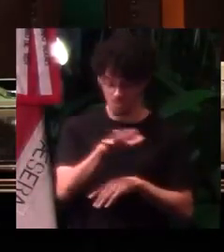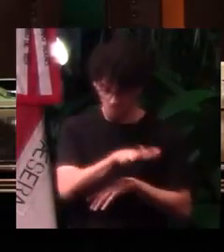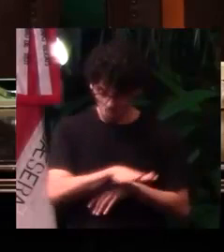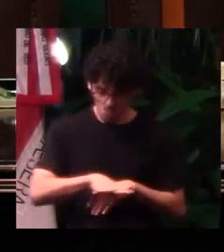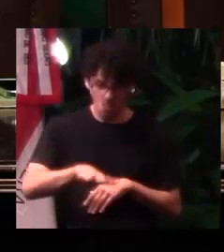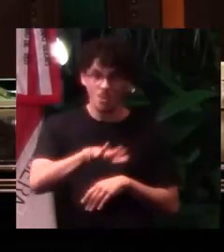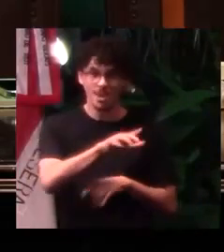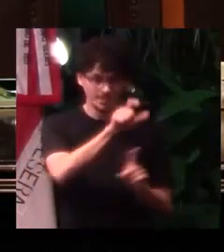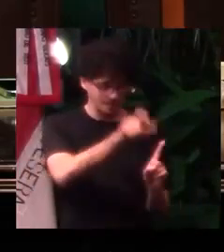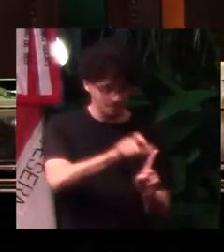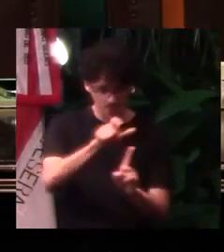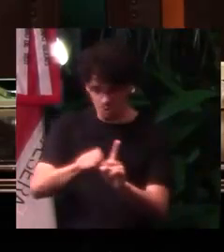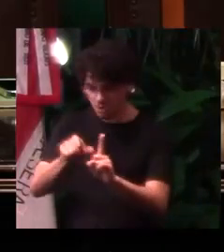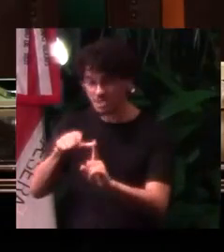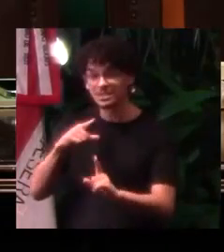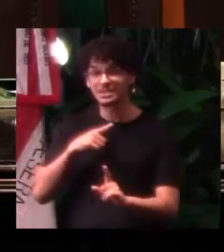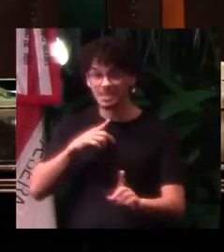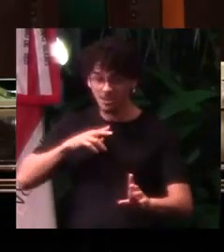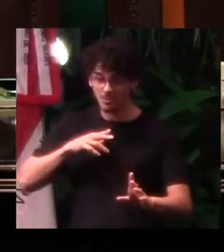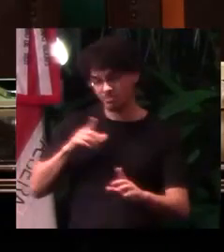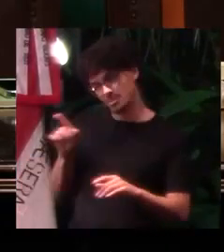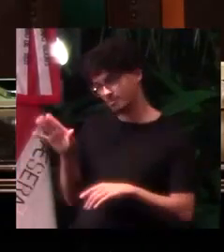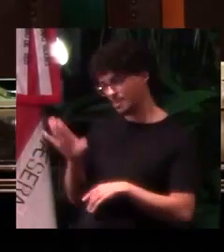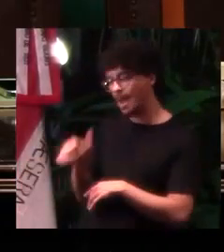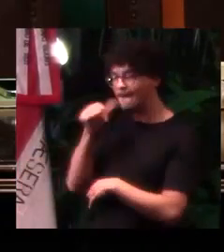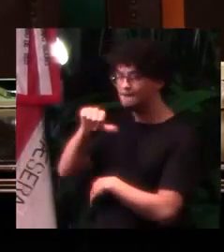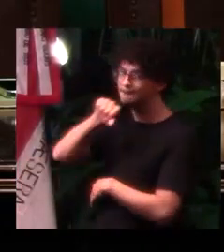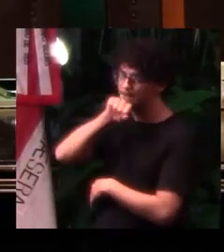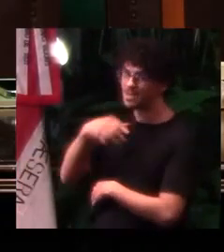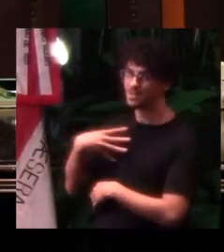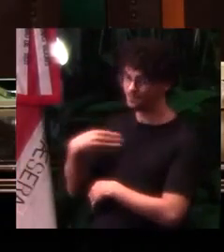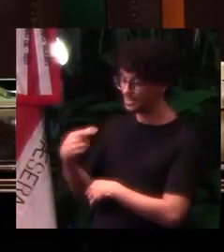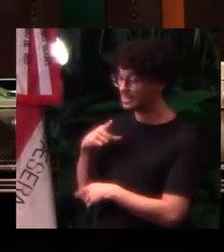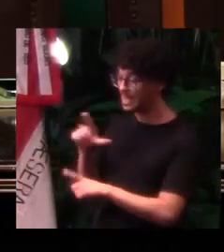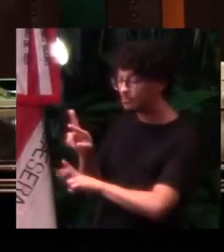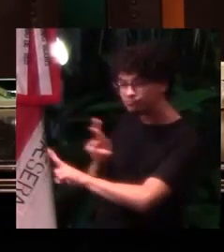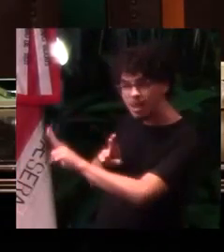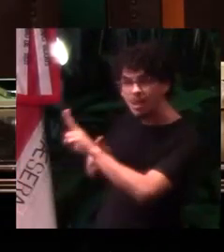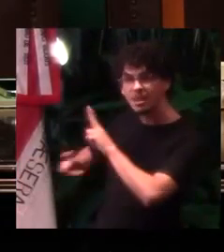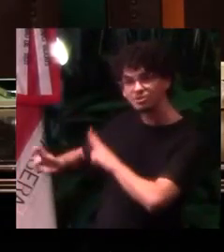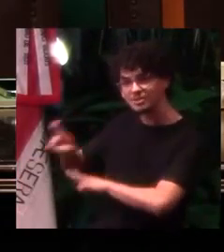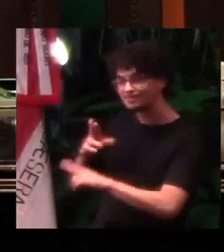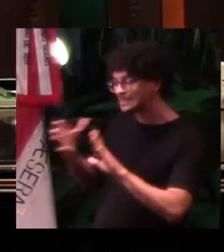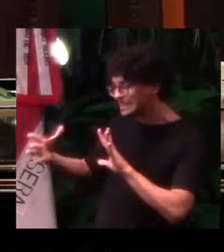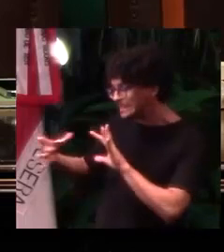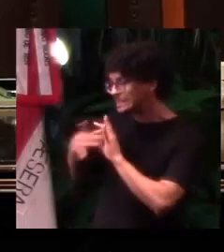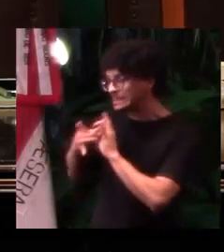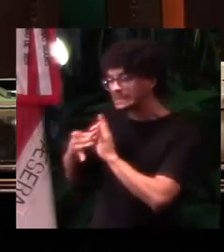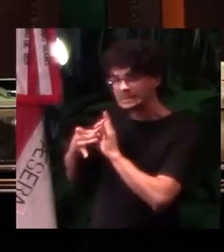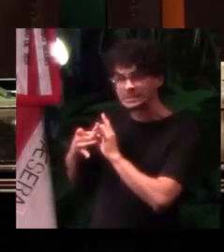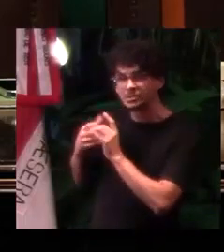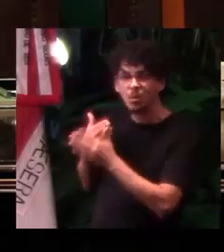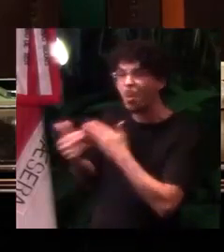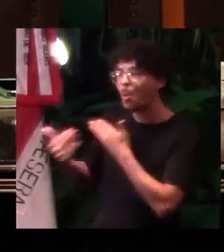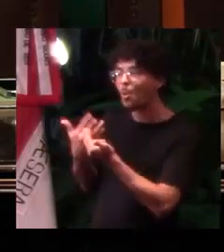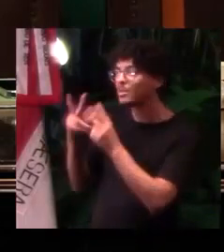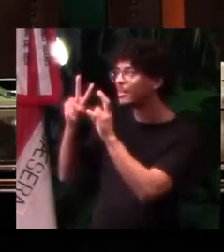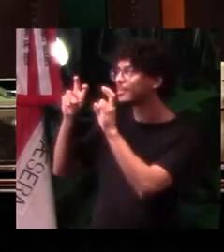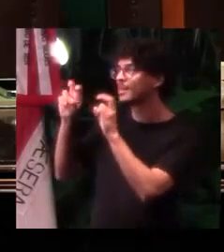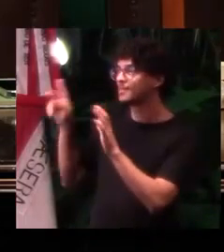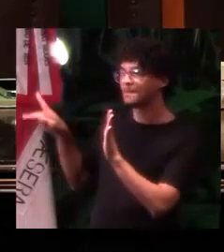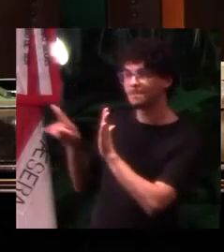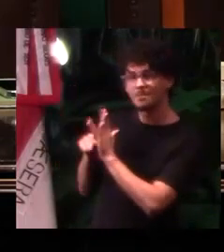esses, ele tem um envolvimento que faz com que qualquer coisa que diga respeito à realidade